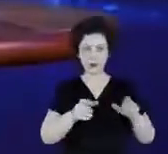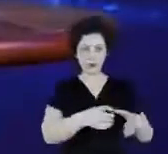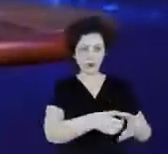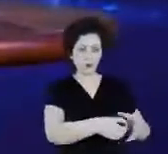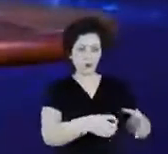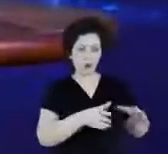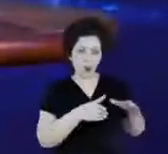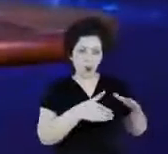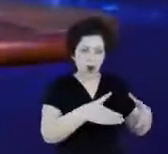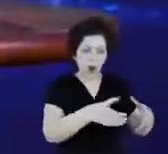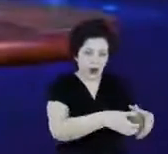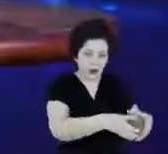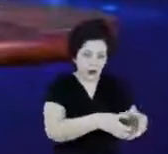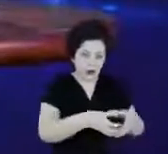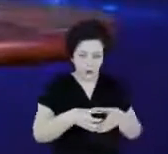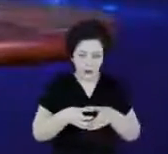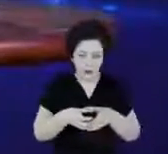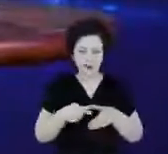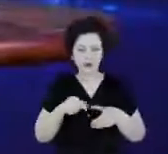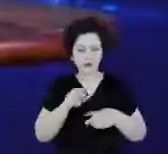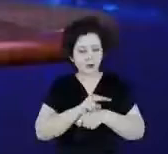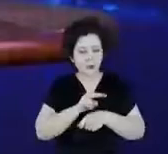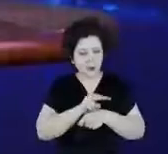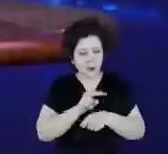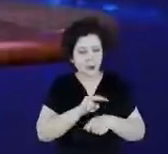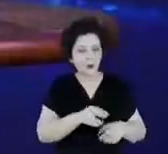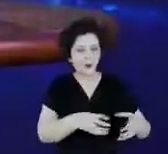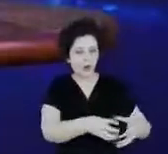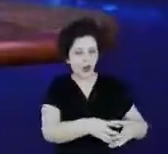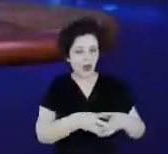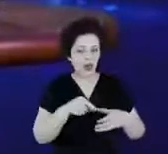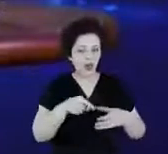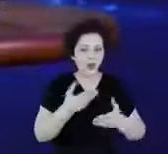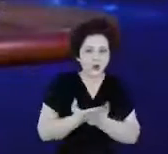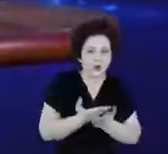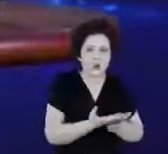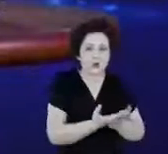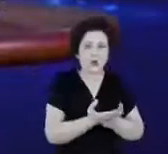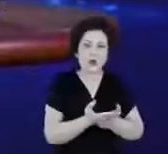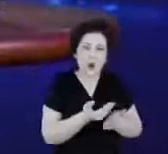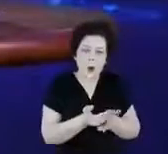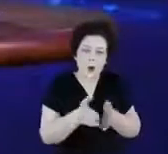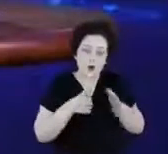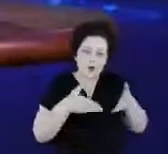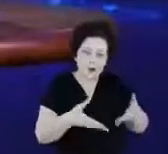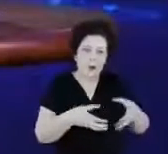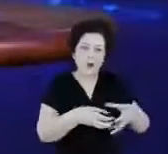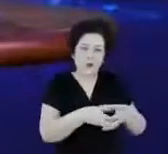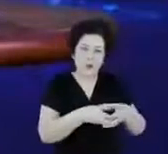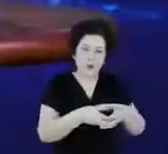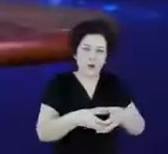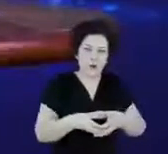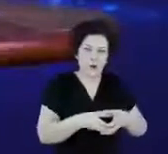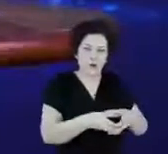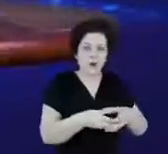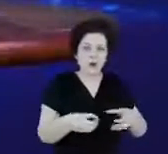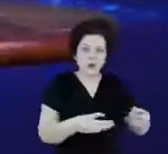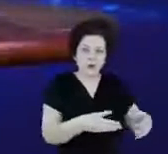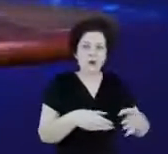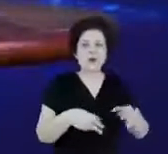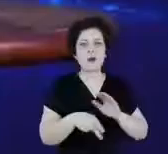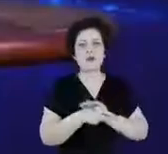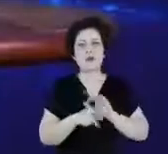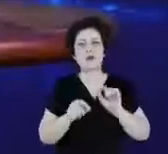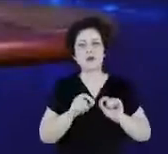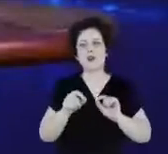segmentação um pedaço da população que vai ser o seu tablet e começar pequeno focado na inovação seja para